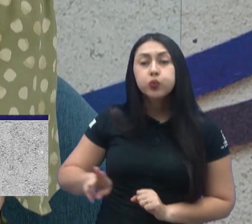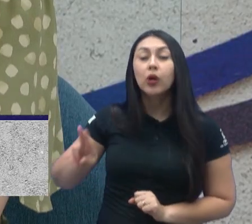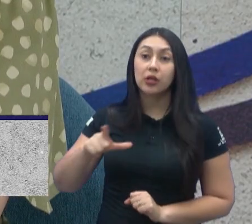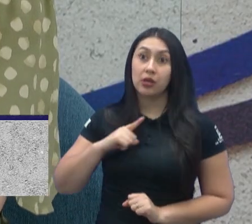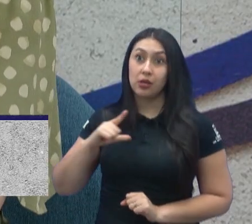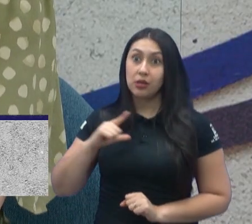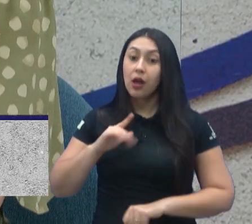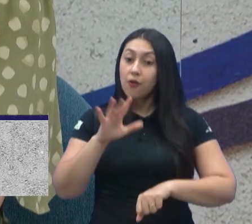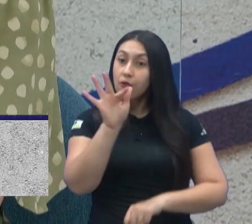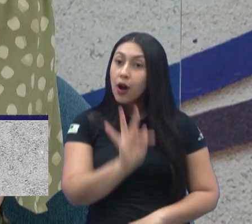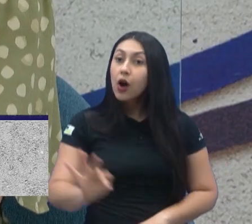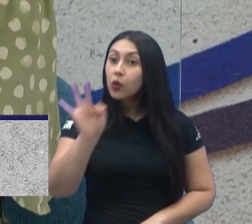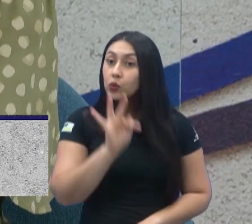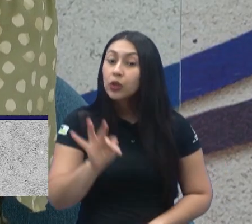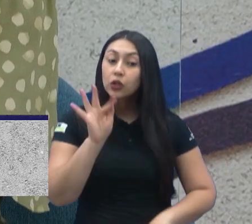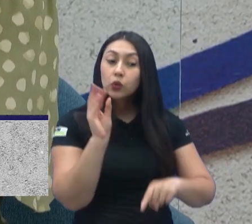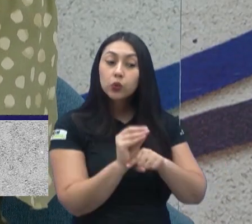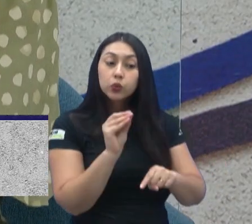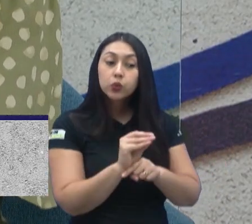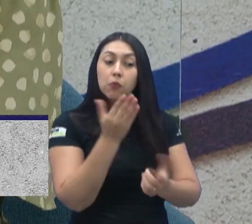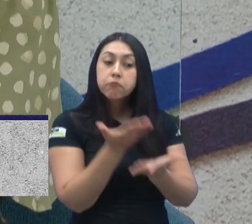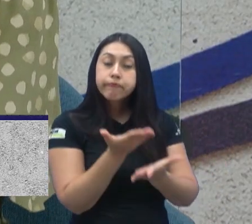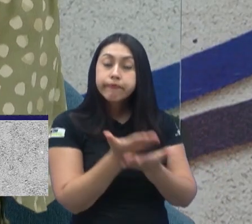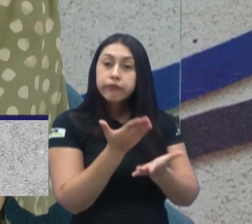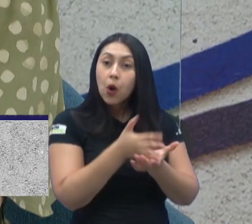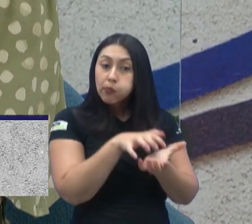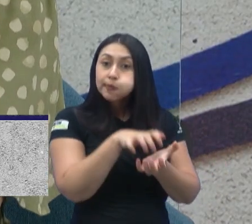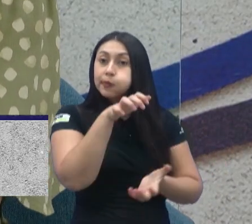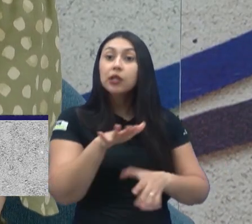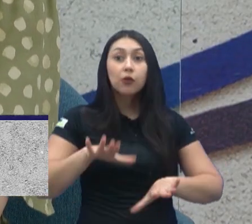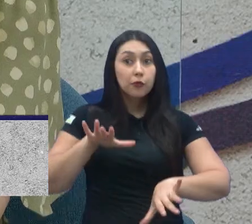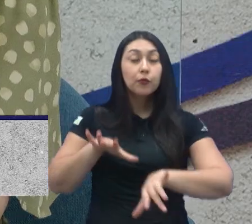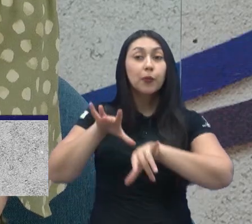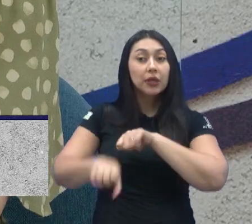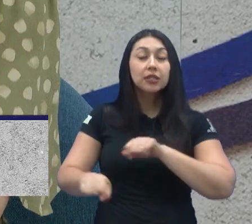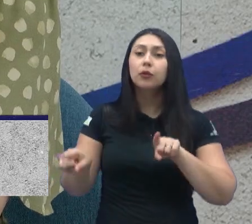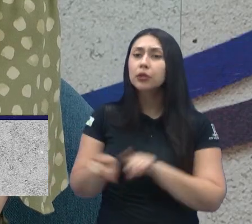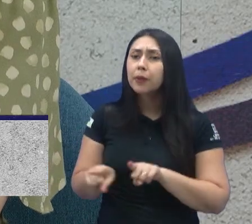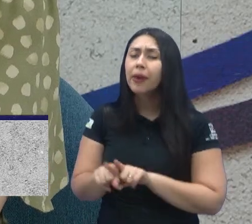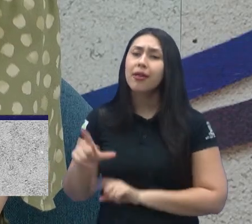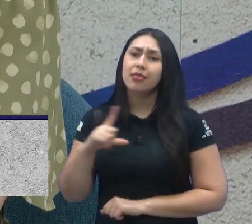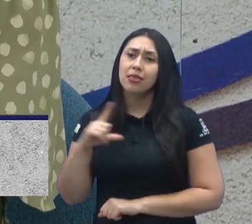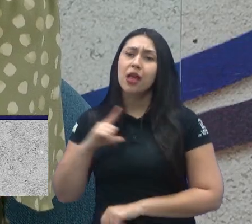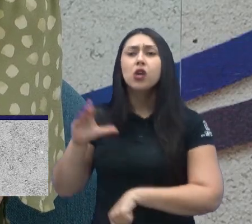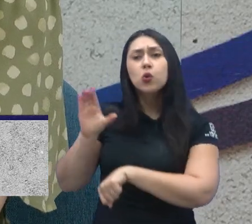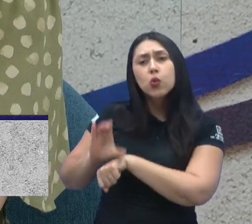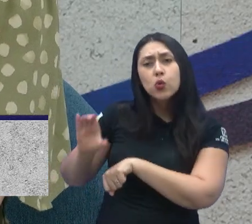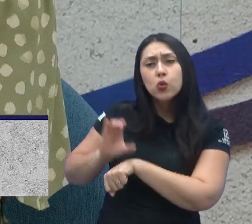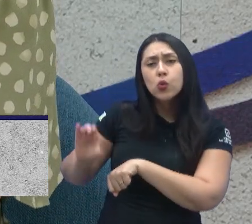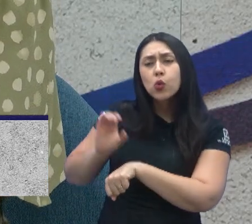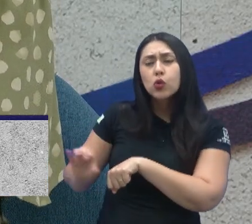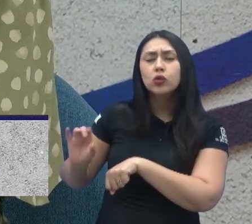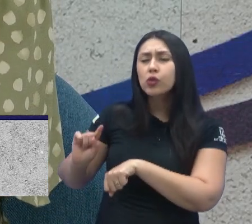bacharelado em gerontologia, né? Então a pessoa vai se graduar nessa área, e temos também cursos de especialização para profissionais que